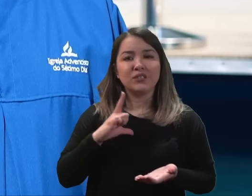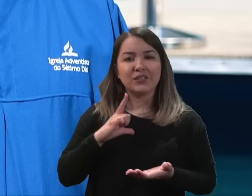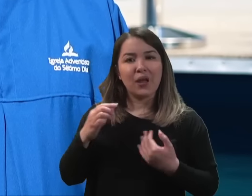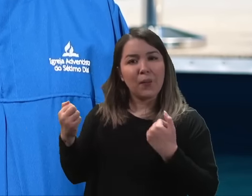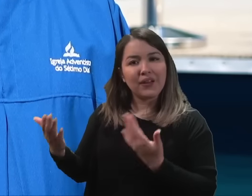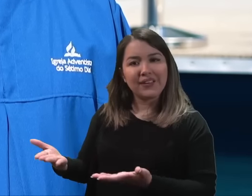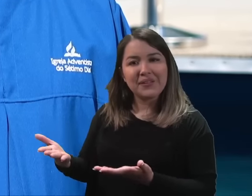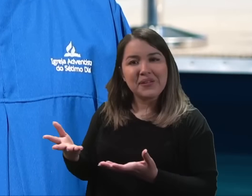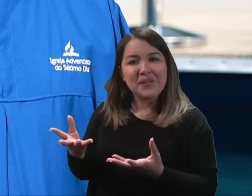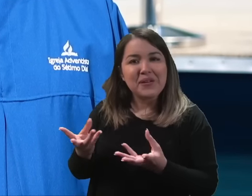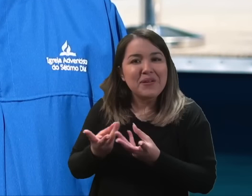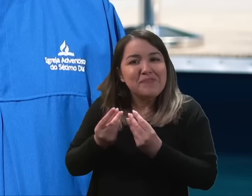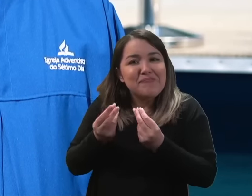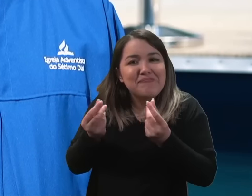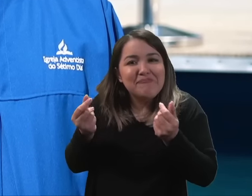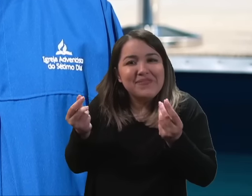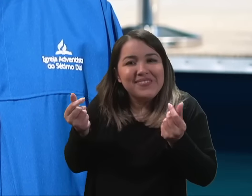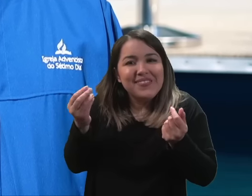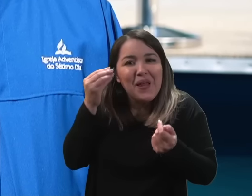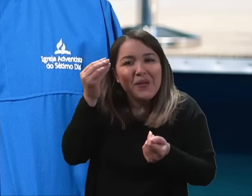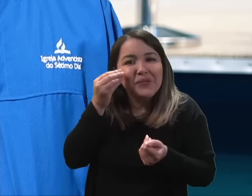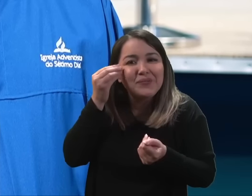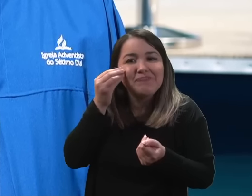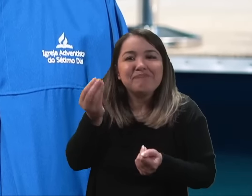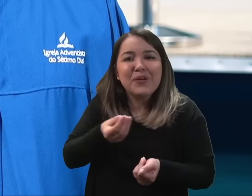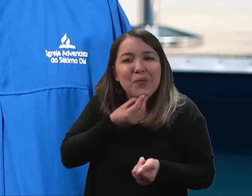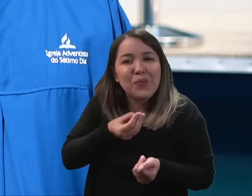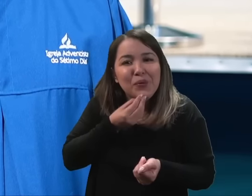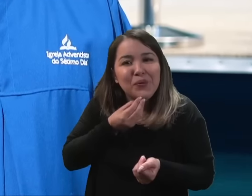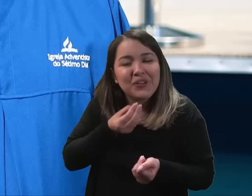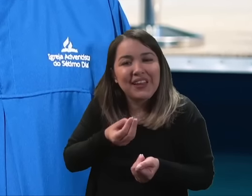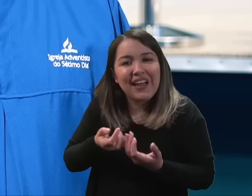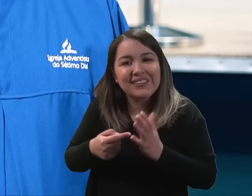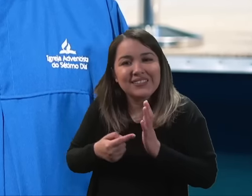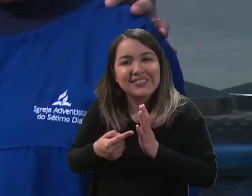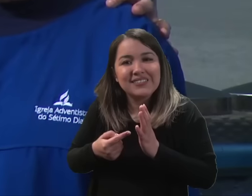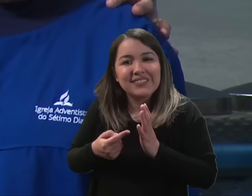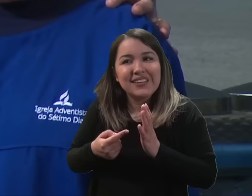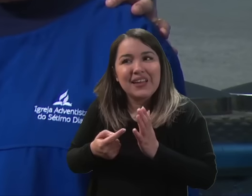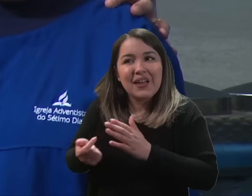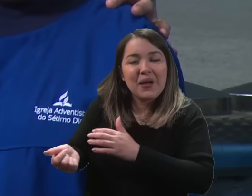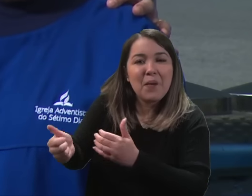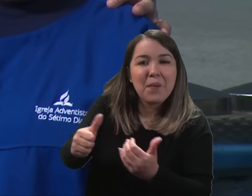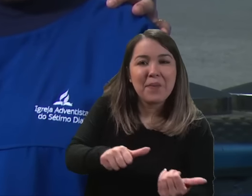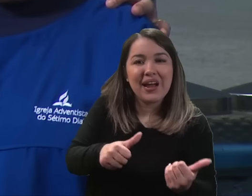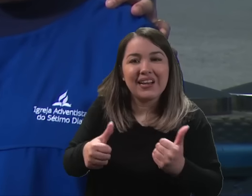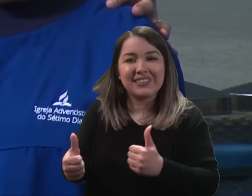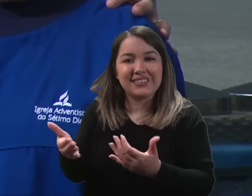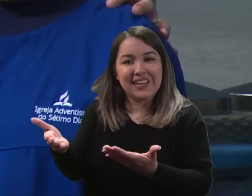esse privilégio essa incumbência de levar o pastor Elias ao batismo